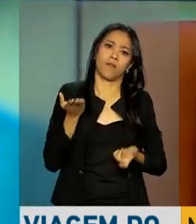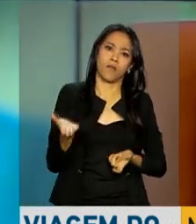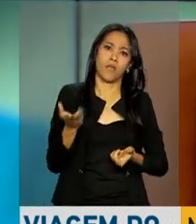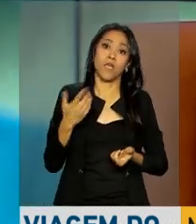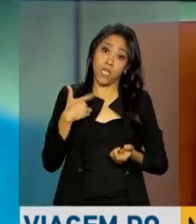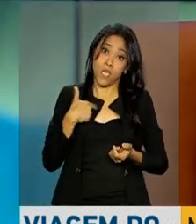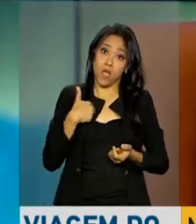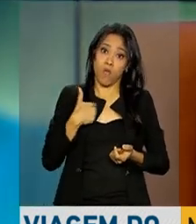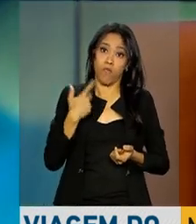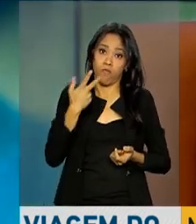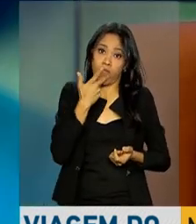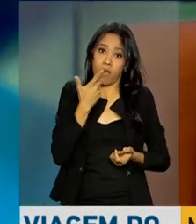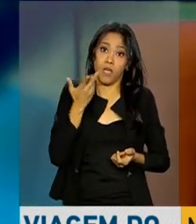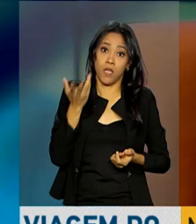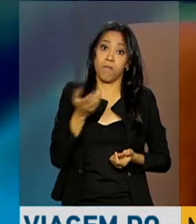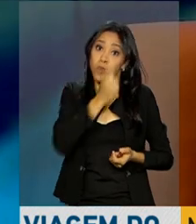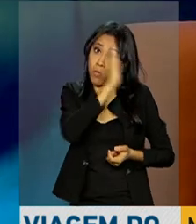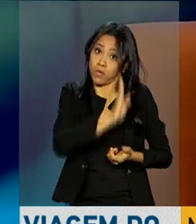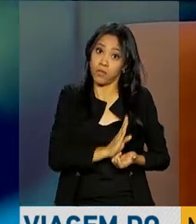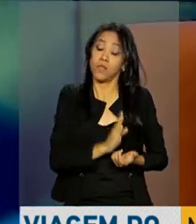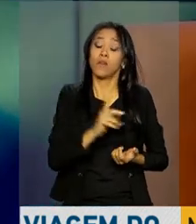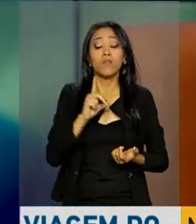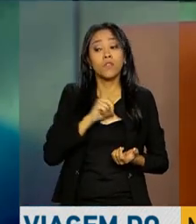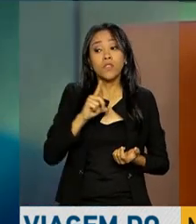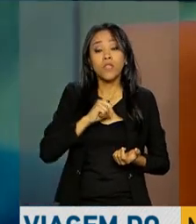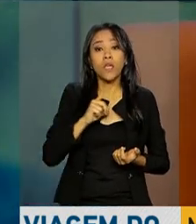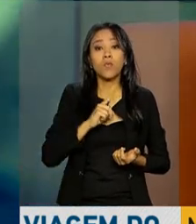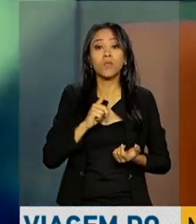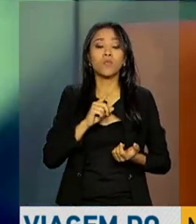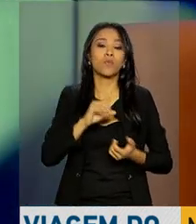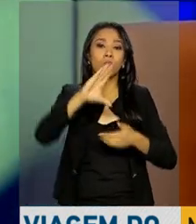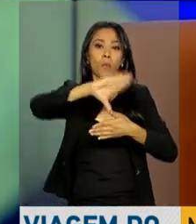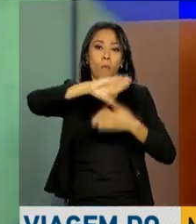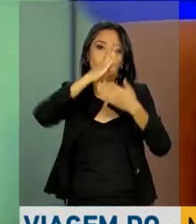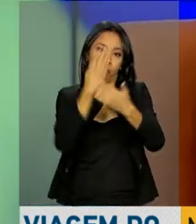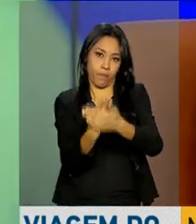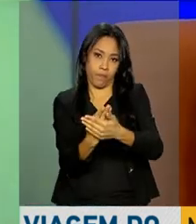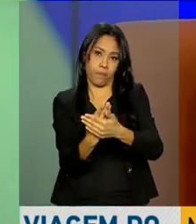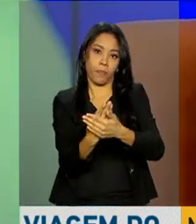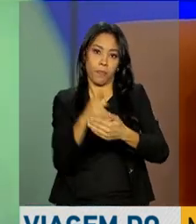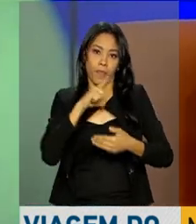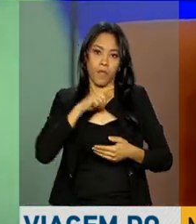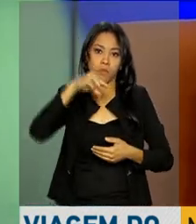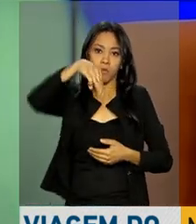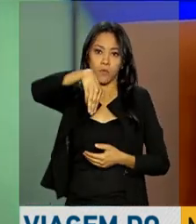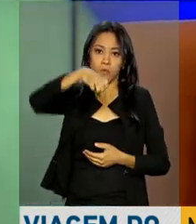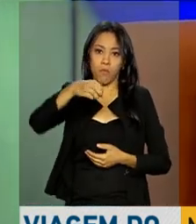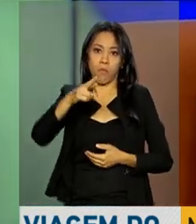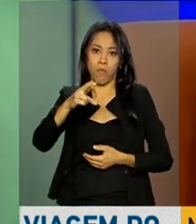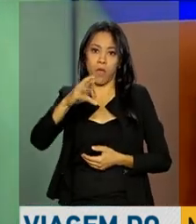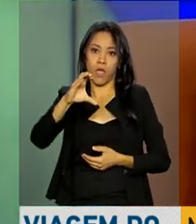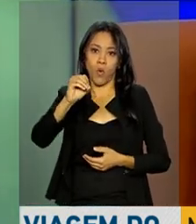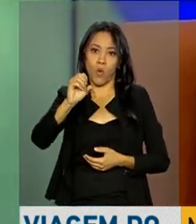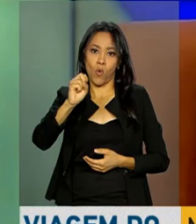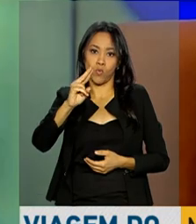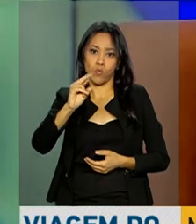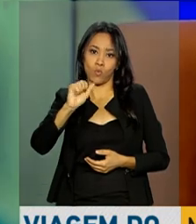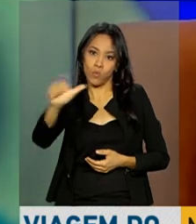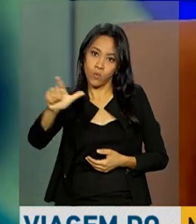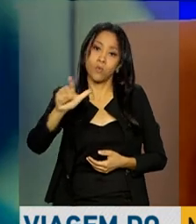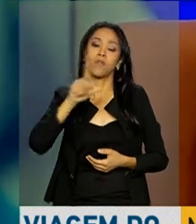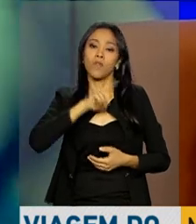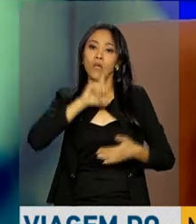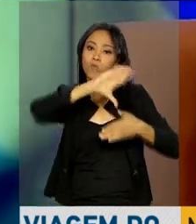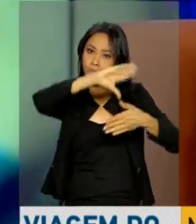presidente que, do lado brasileiro, nós tínhamos, especialmente no Mercosul, porque atualmente o Brasil preside o Mercosul,